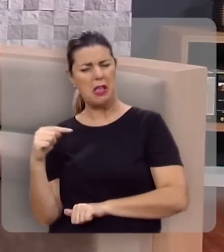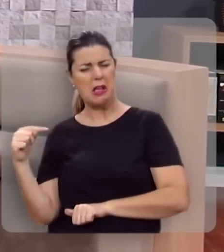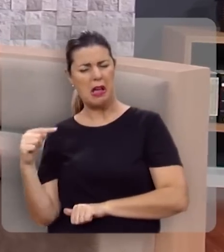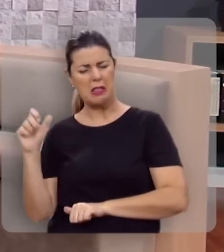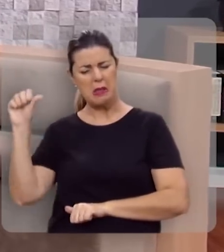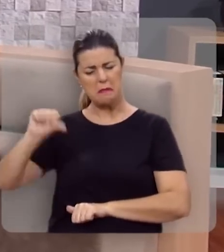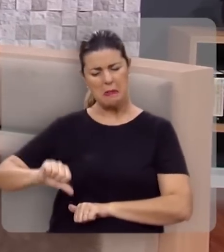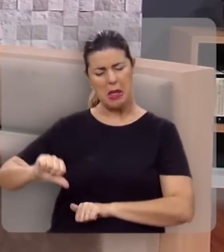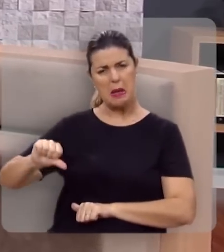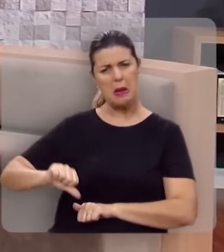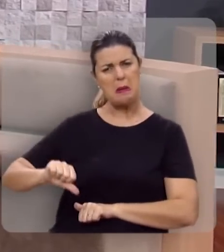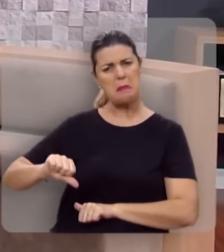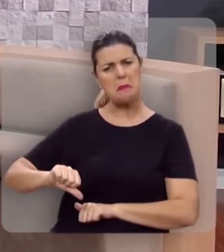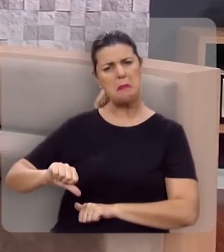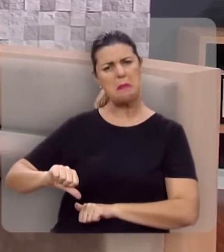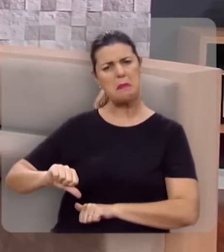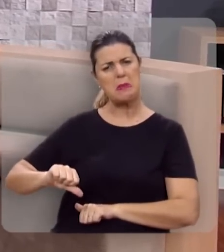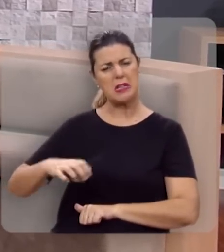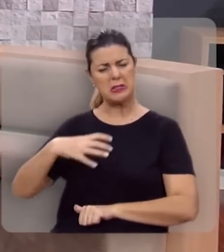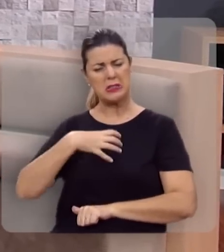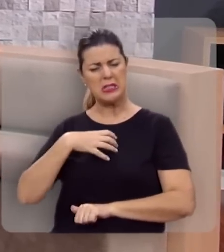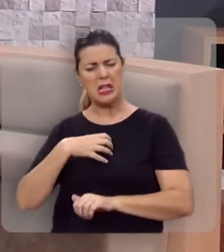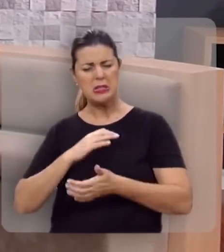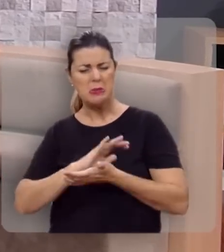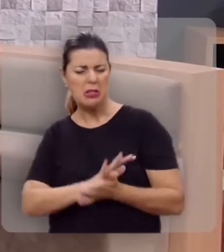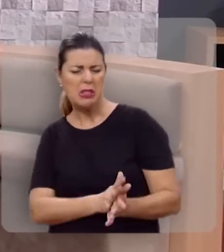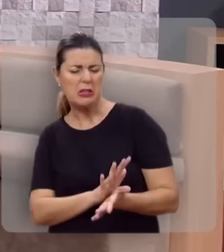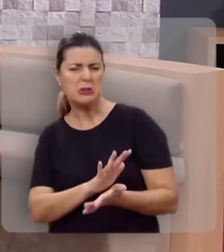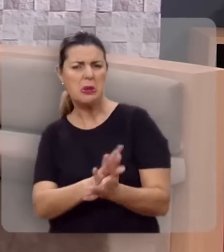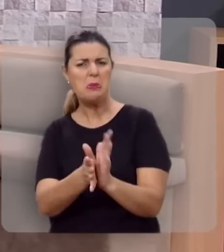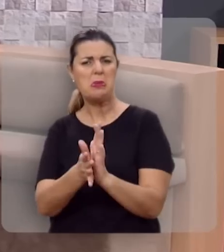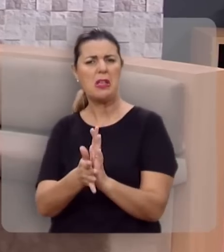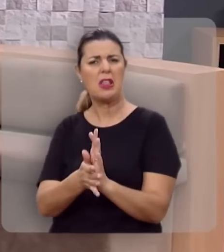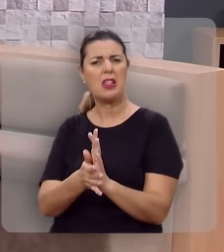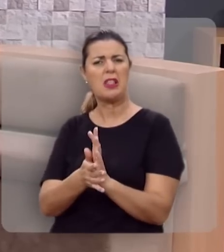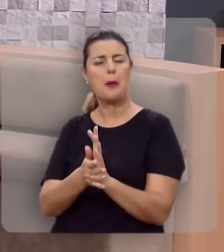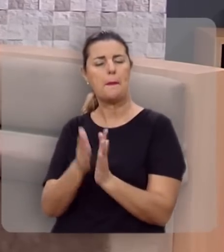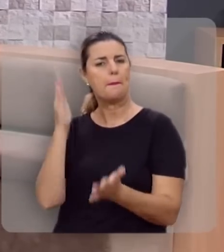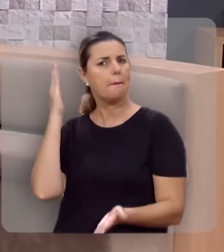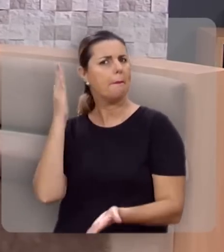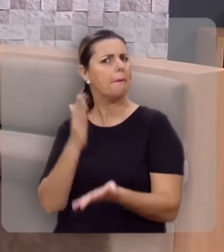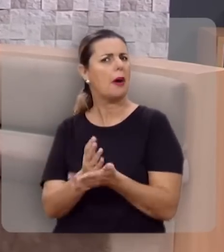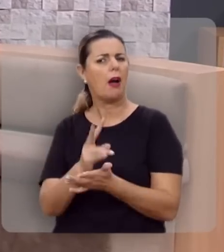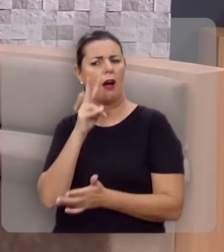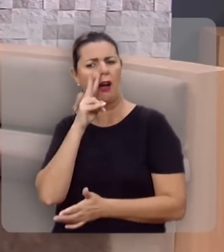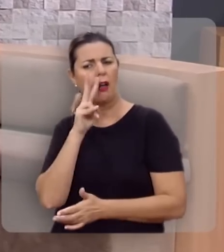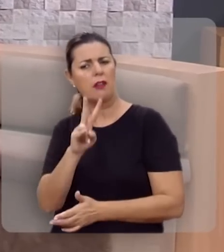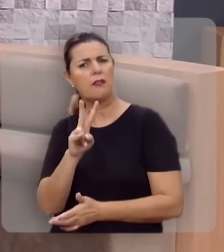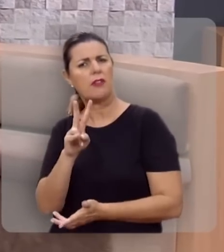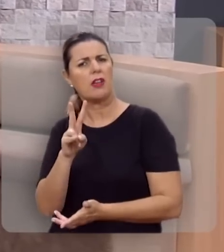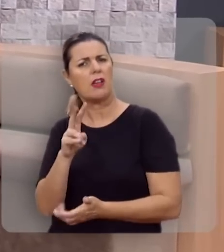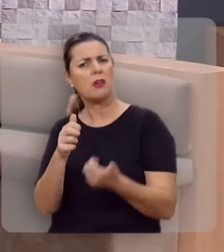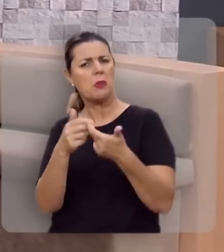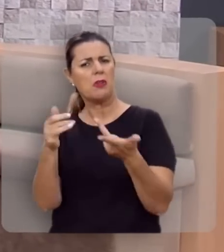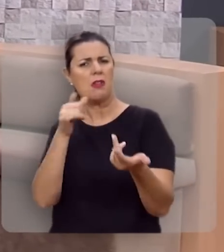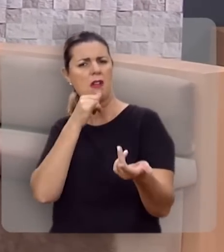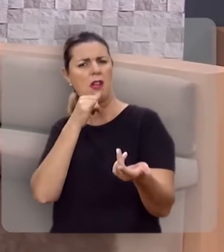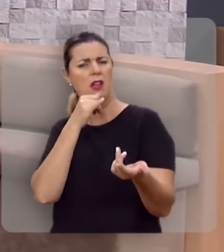para baixo, com sentimento de fracasso, de derrota. Então pare de escutar os arautos do